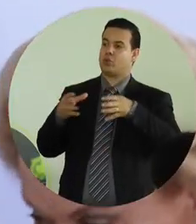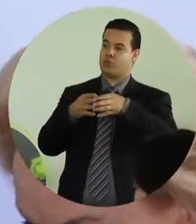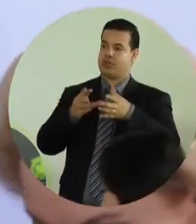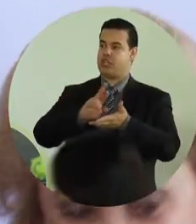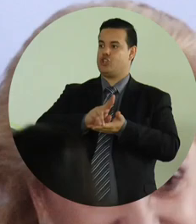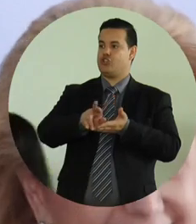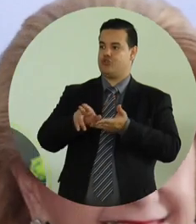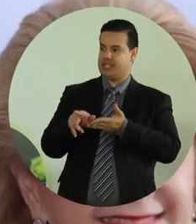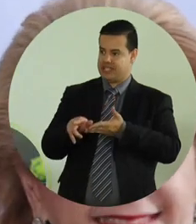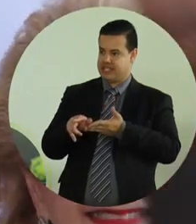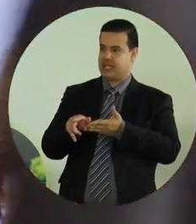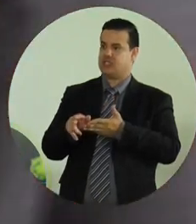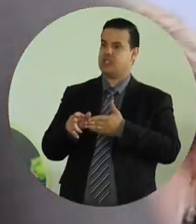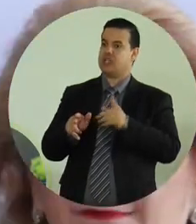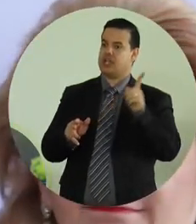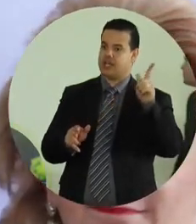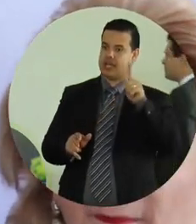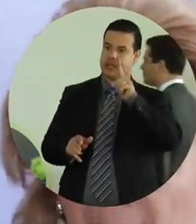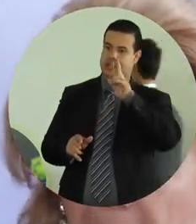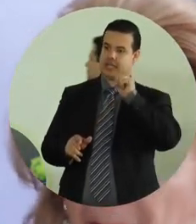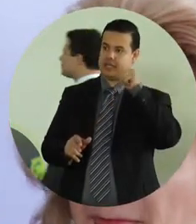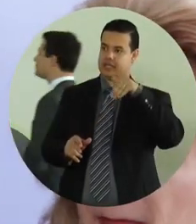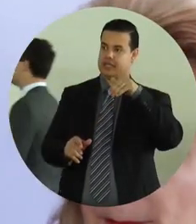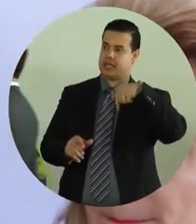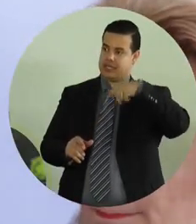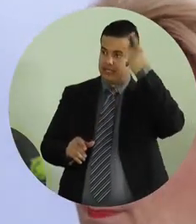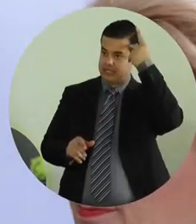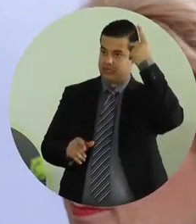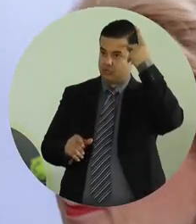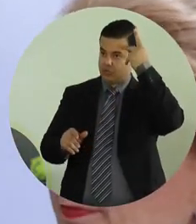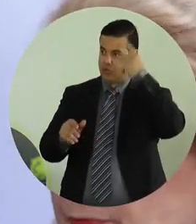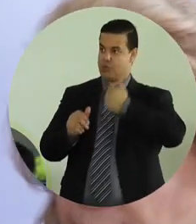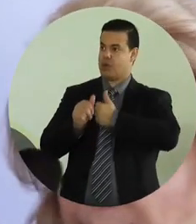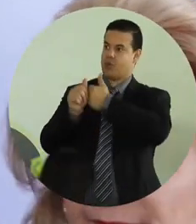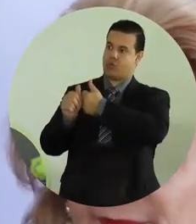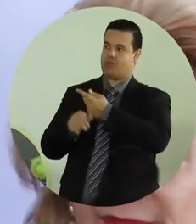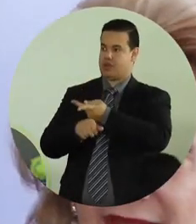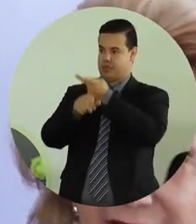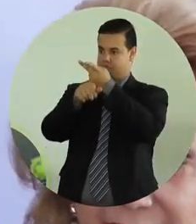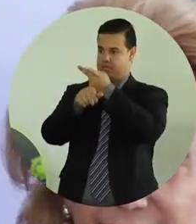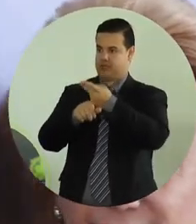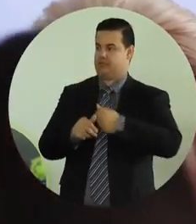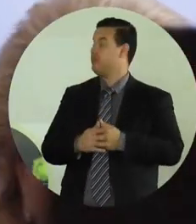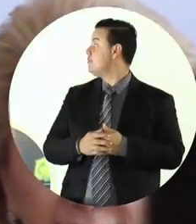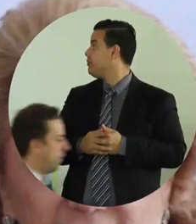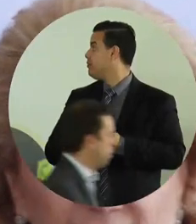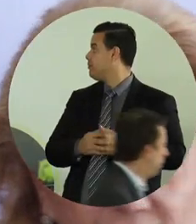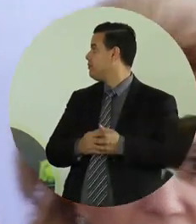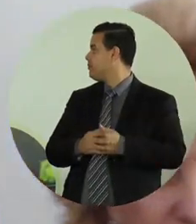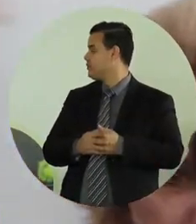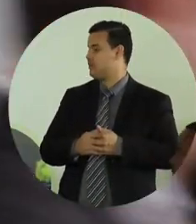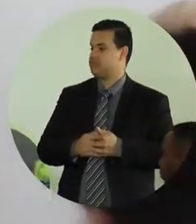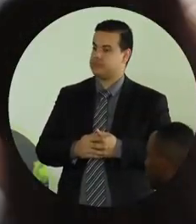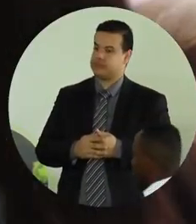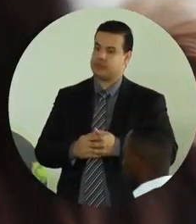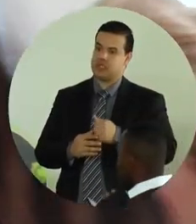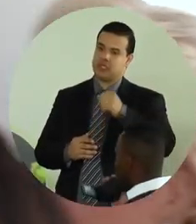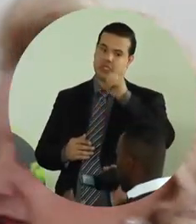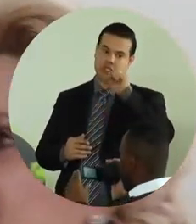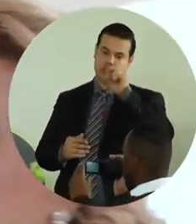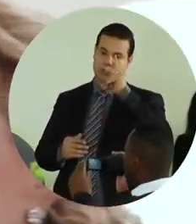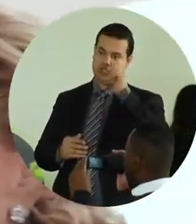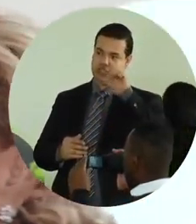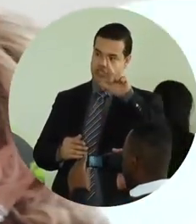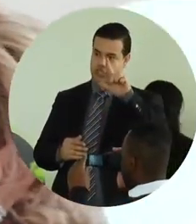Diversidade do Consulado-Geral da Grã-Bretanha, em São Paulo, para acompanhá-lo na premiação. A Shell Trust